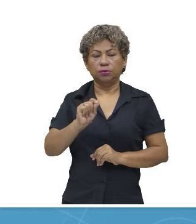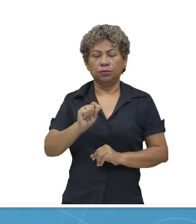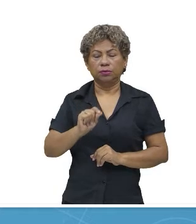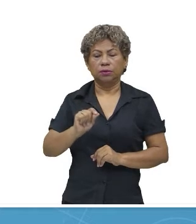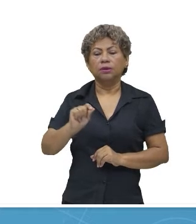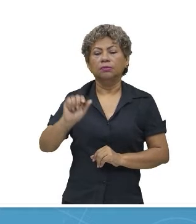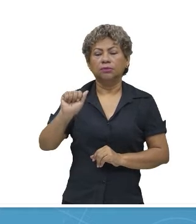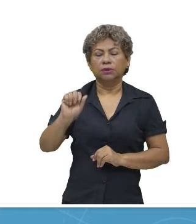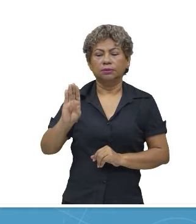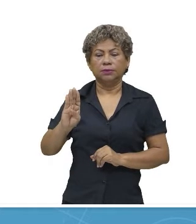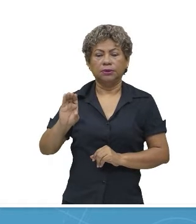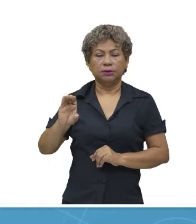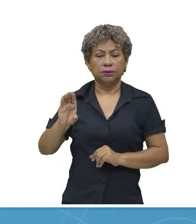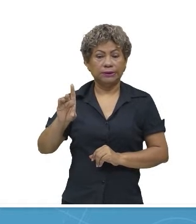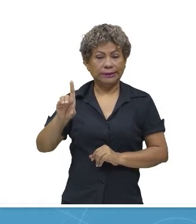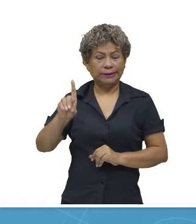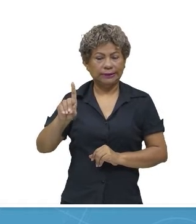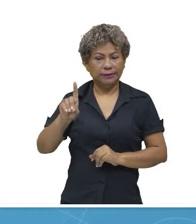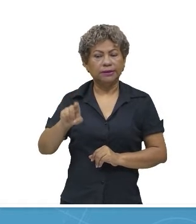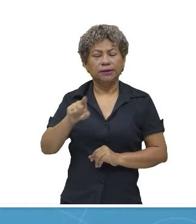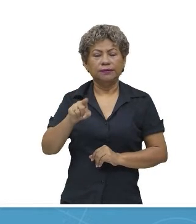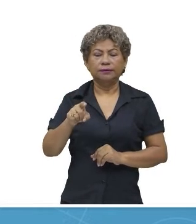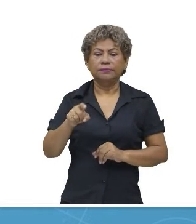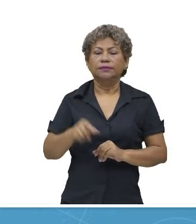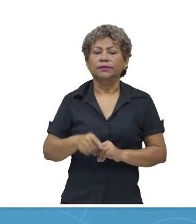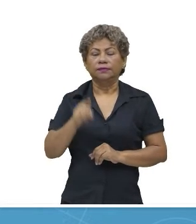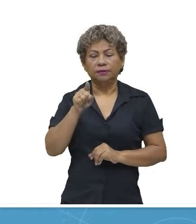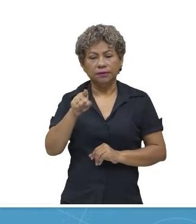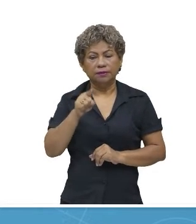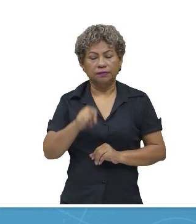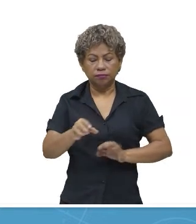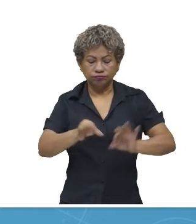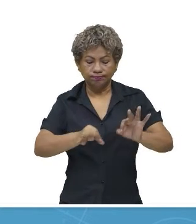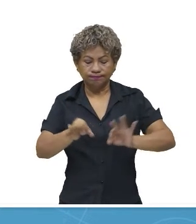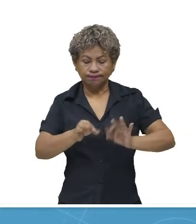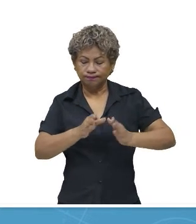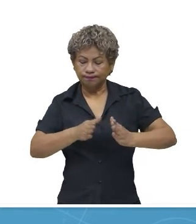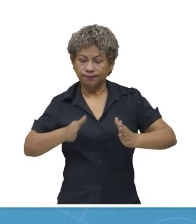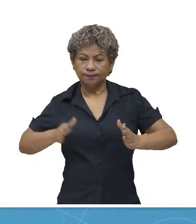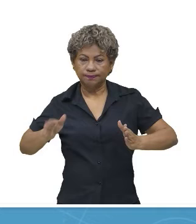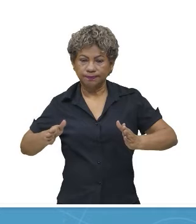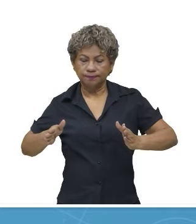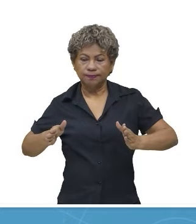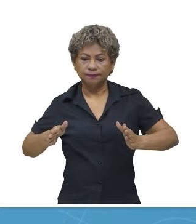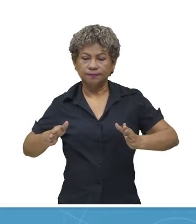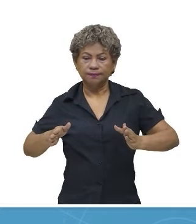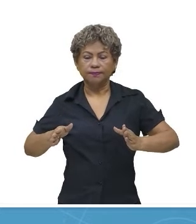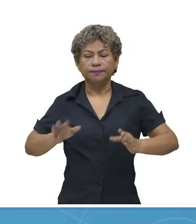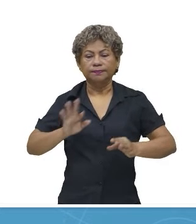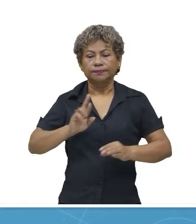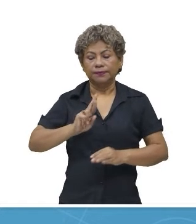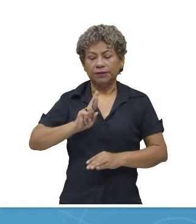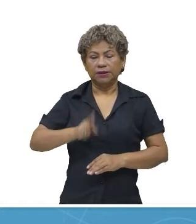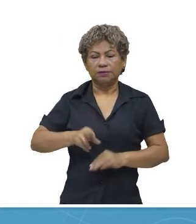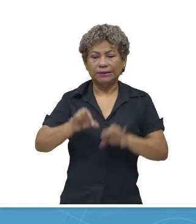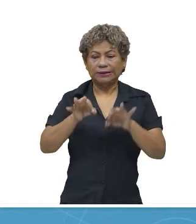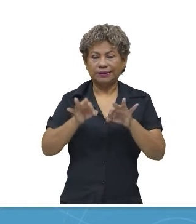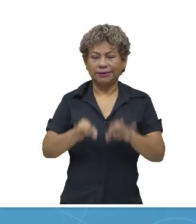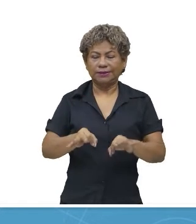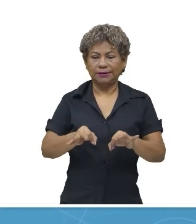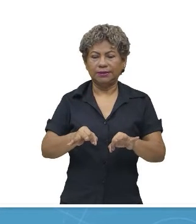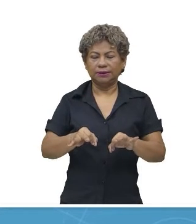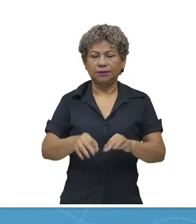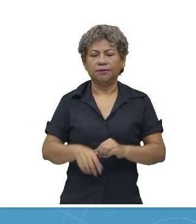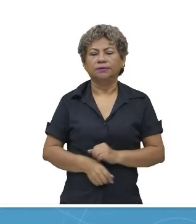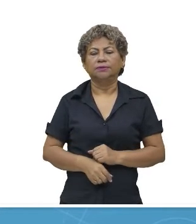essa fração com expoente negativo e desenvolvê-la para chegar a uma fração que é uma dessas 4 alternativas.